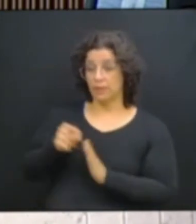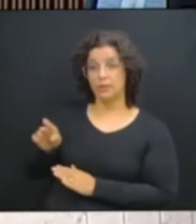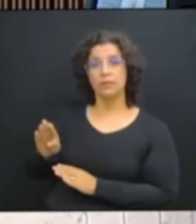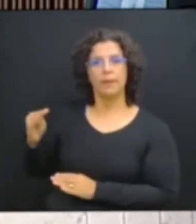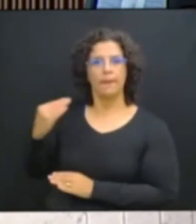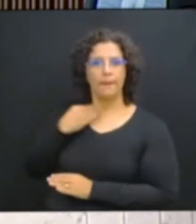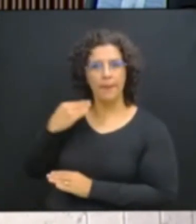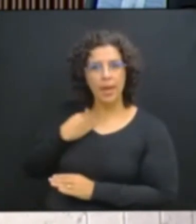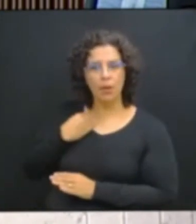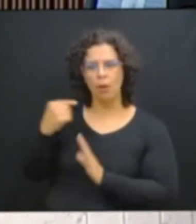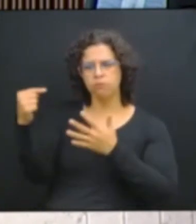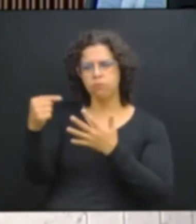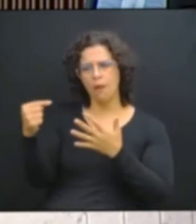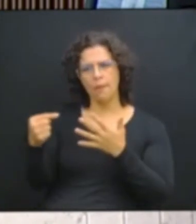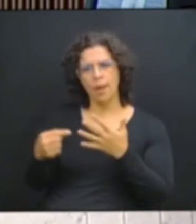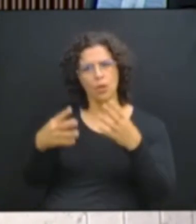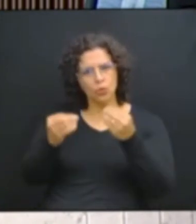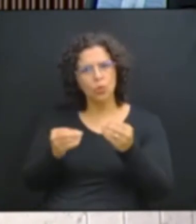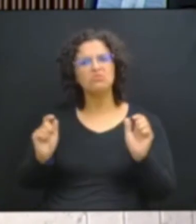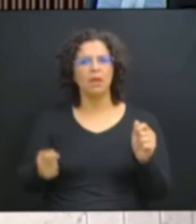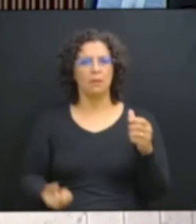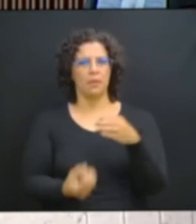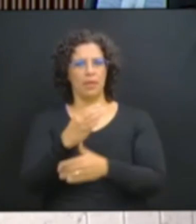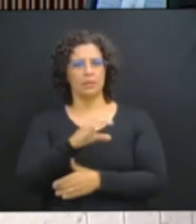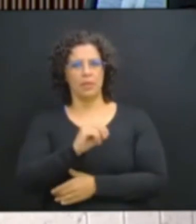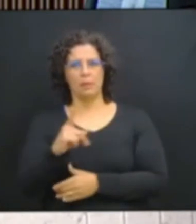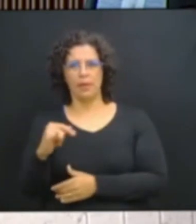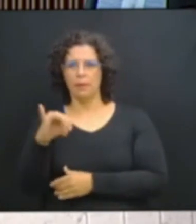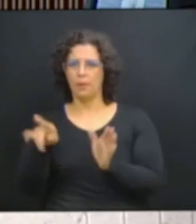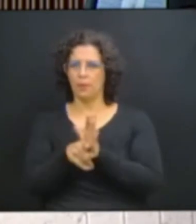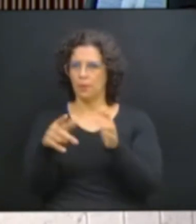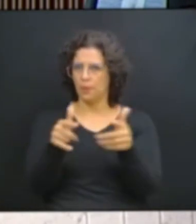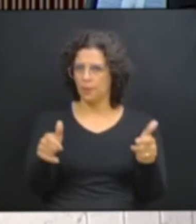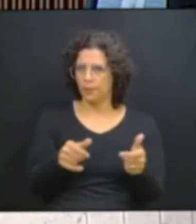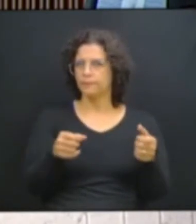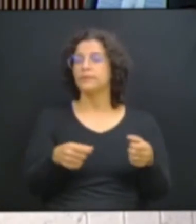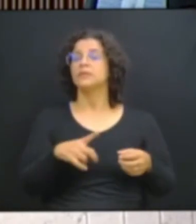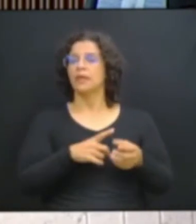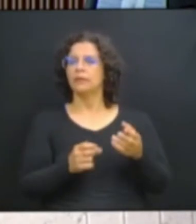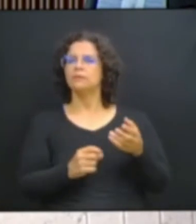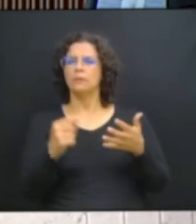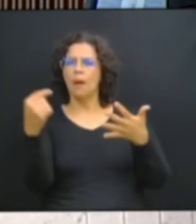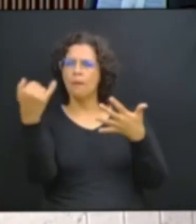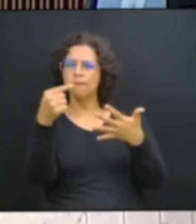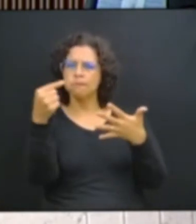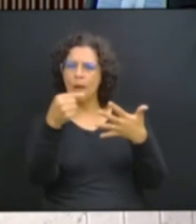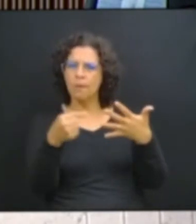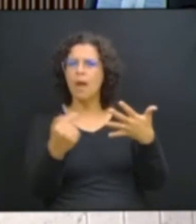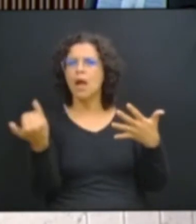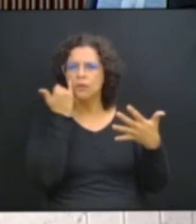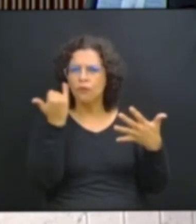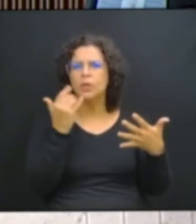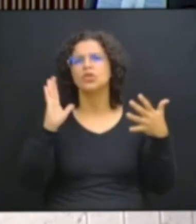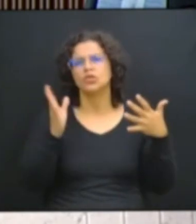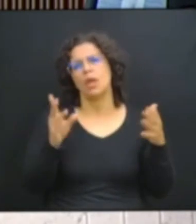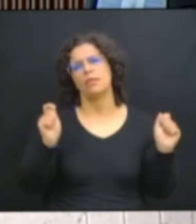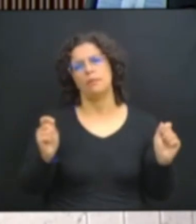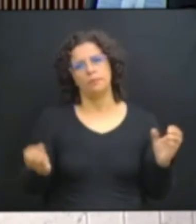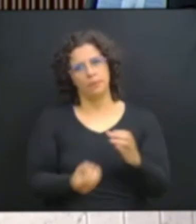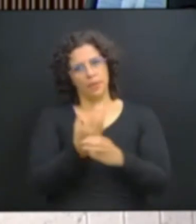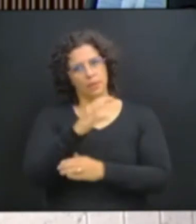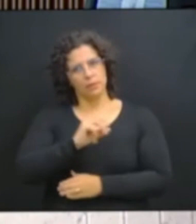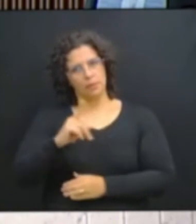elementos não faltam para a CPI da Copel. Fatos não faltam para a CPI da